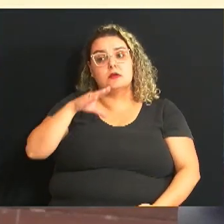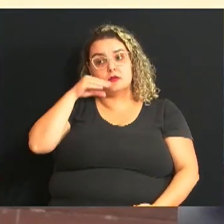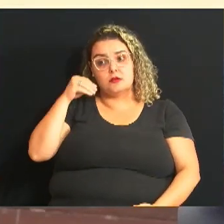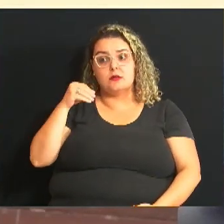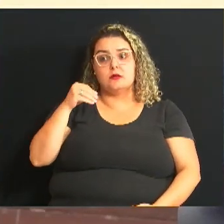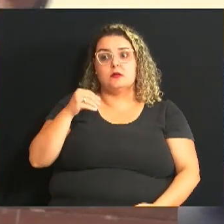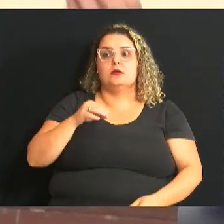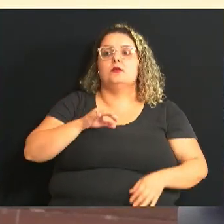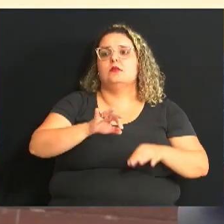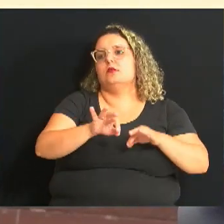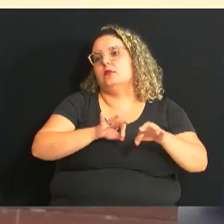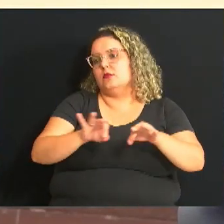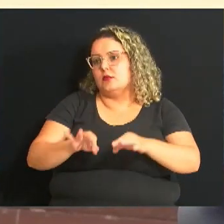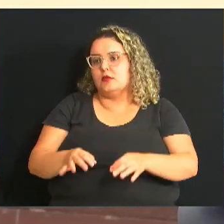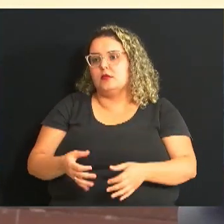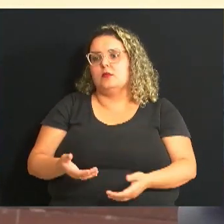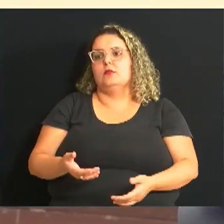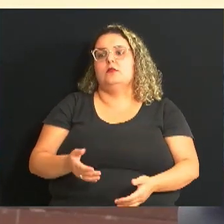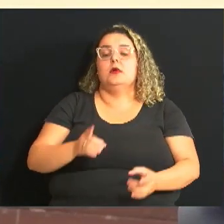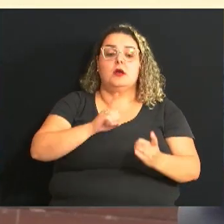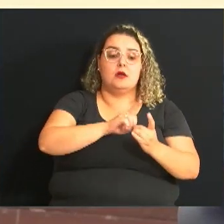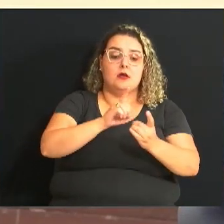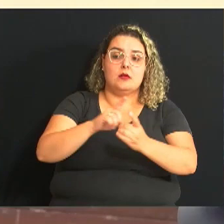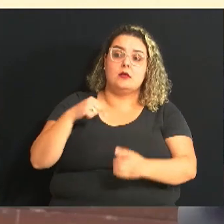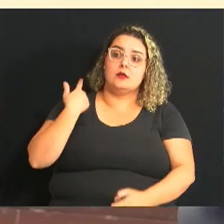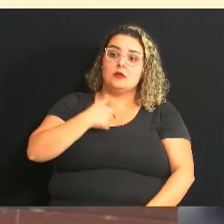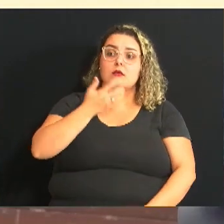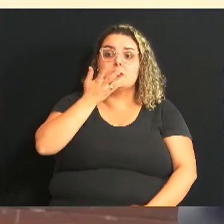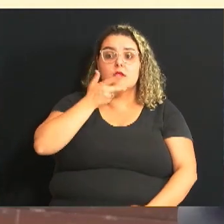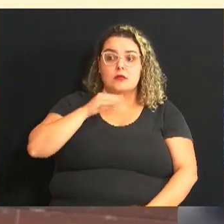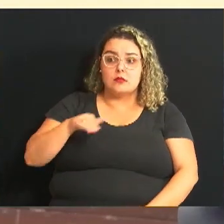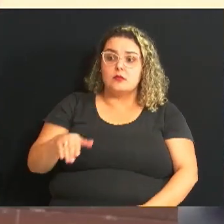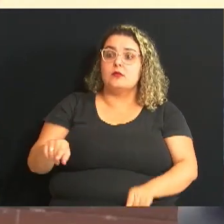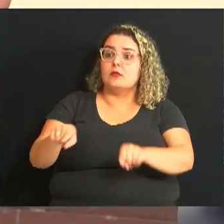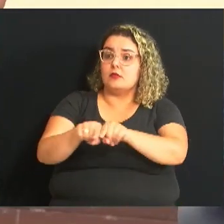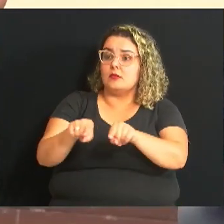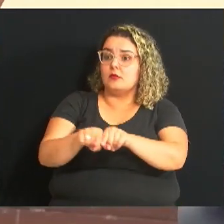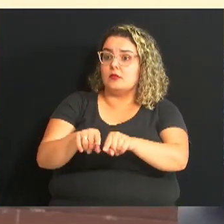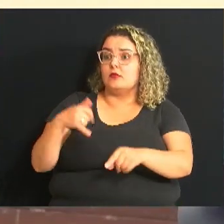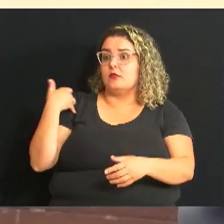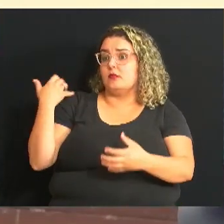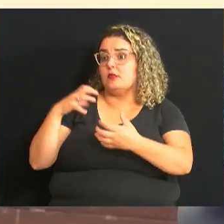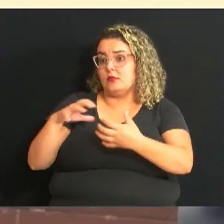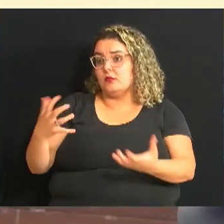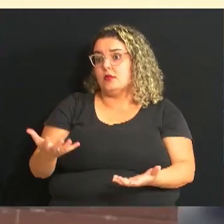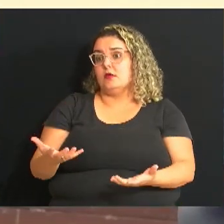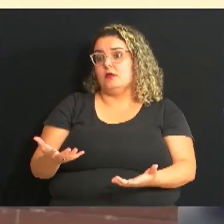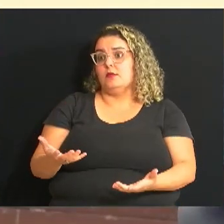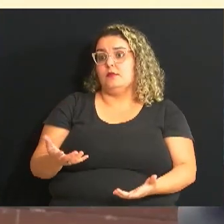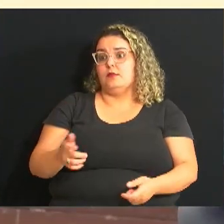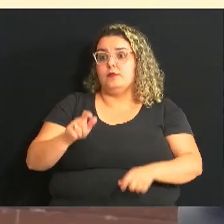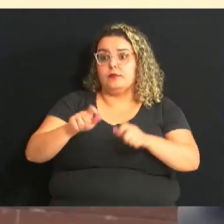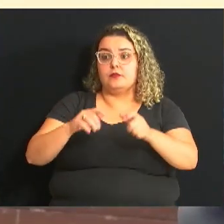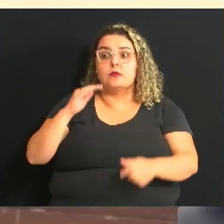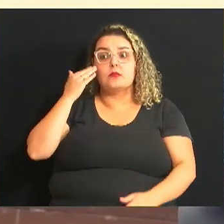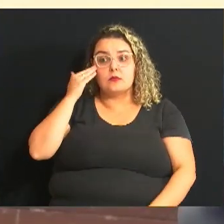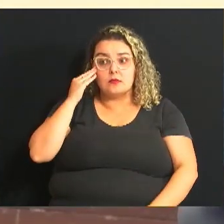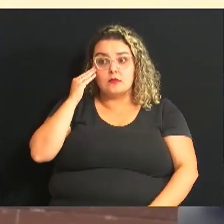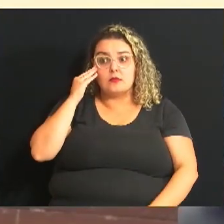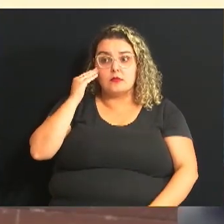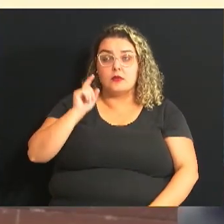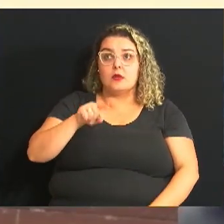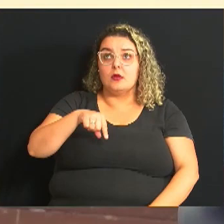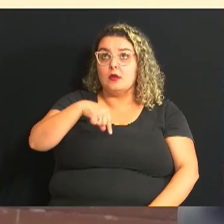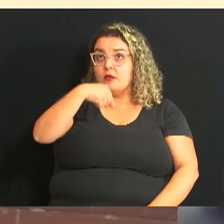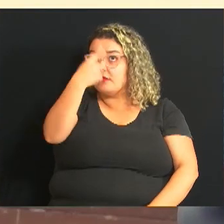projetos, programas para atender nossas crianças, como para os idosos. Isso que as pessoas têm que entender. Vai e não volta.